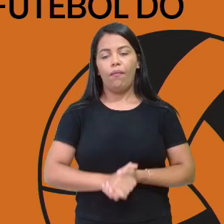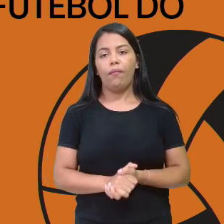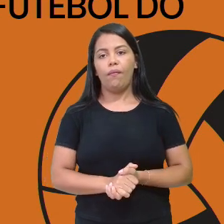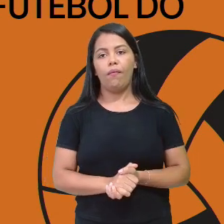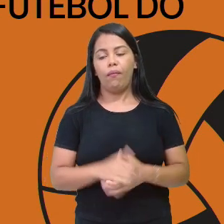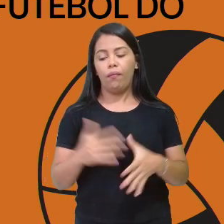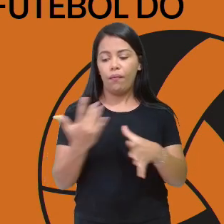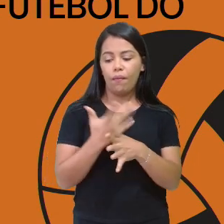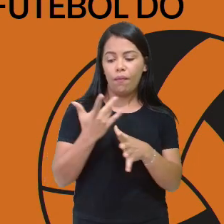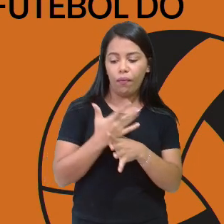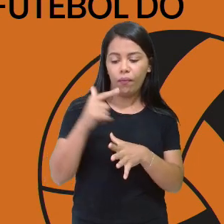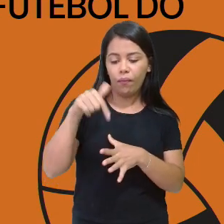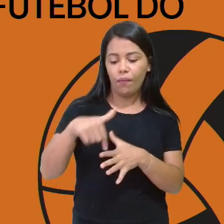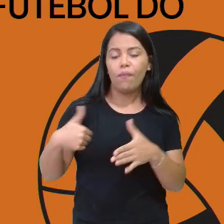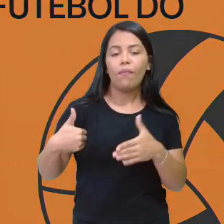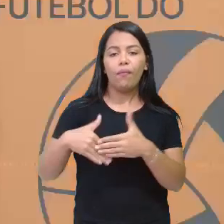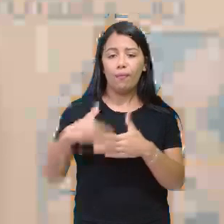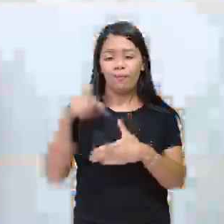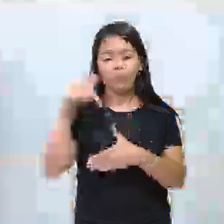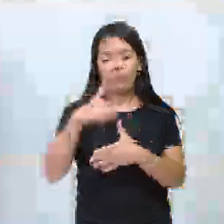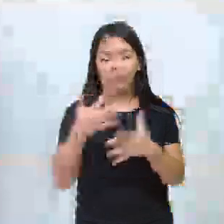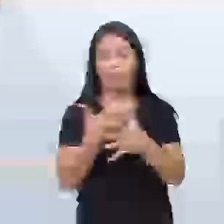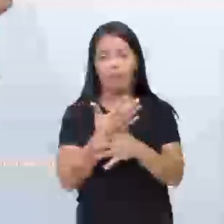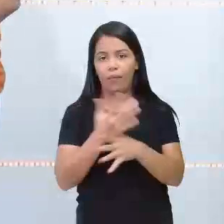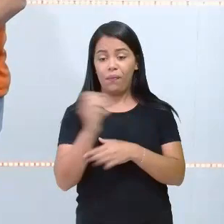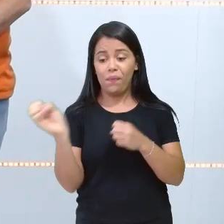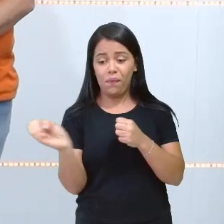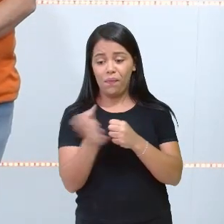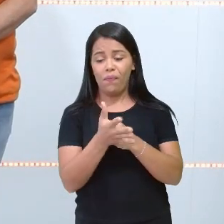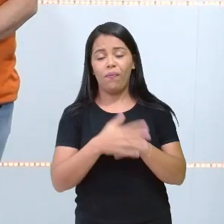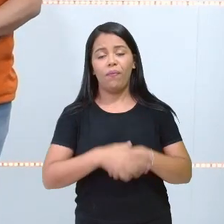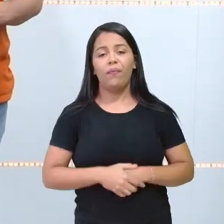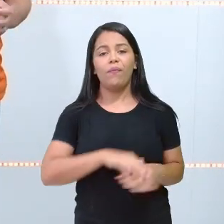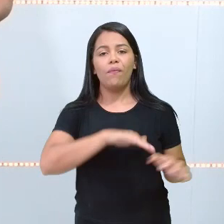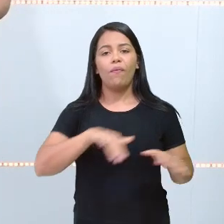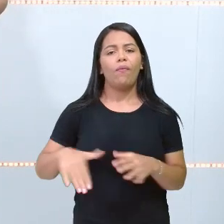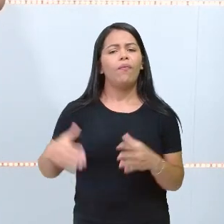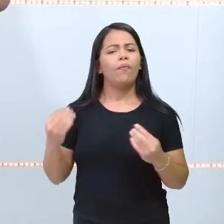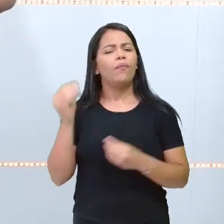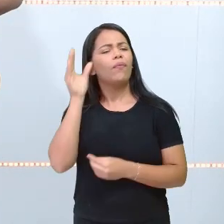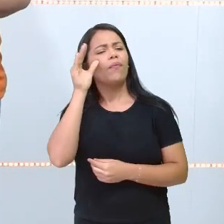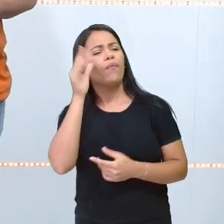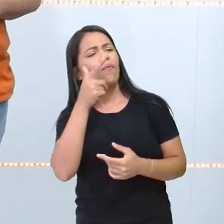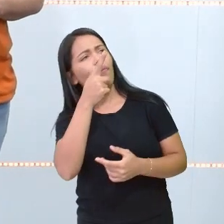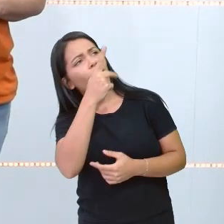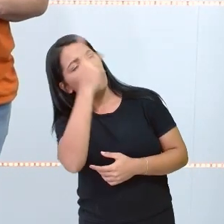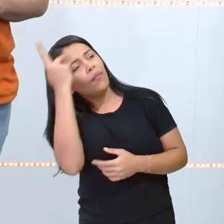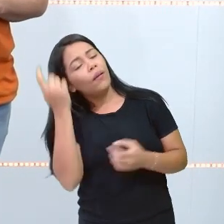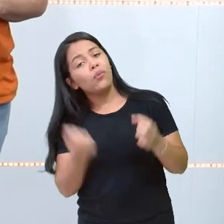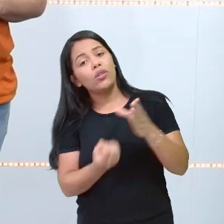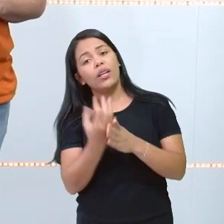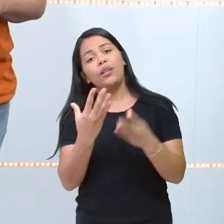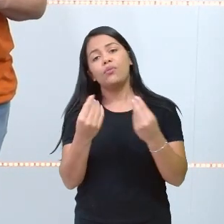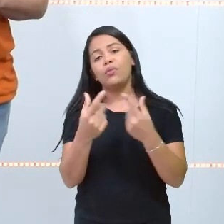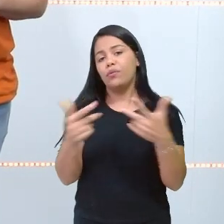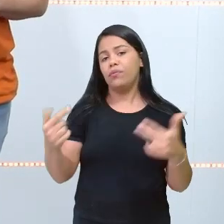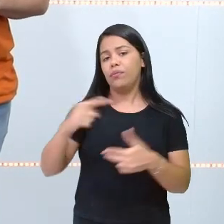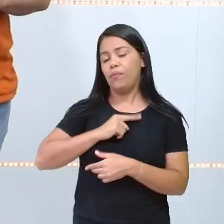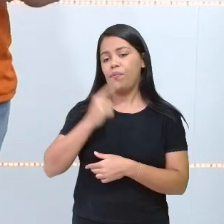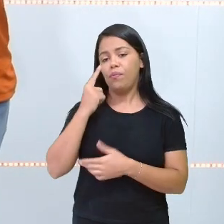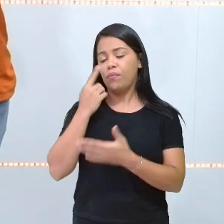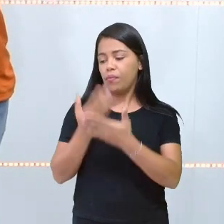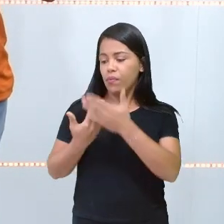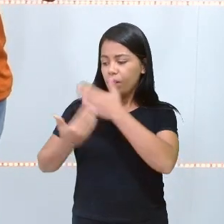E saber o resultado aí. Como é interessante, né? As pessoas criam muitas coisas. A gente viu em aulas anteriores, por